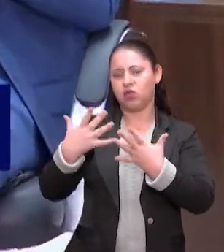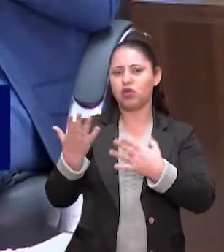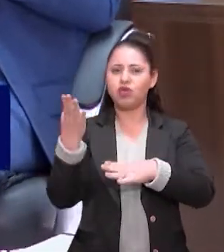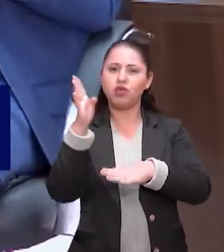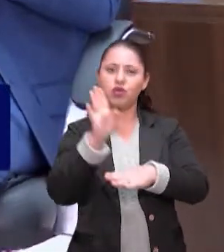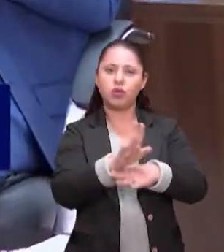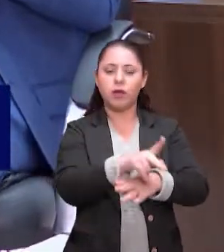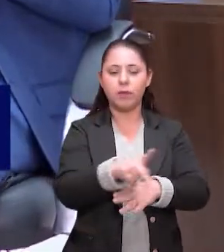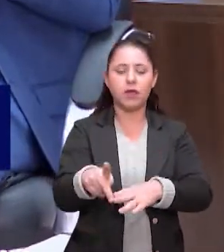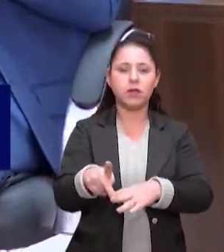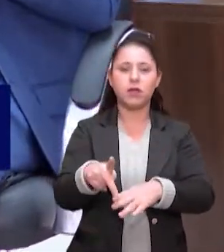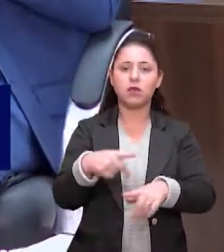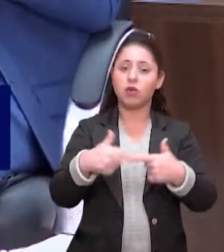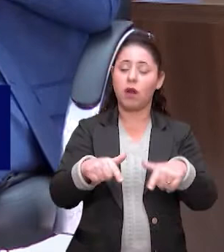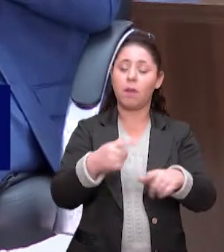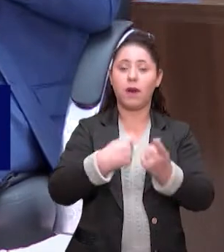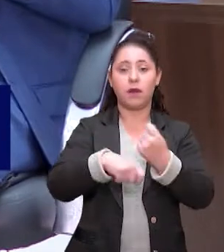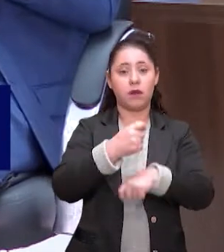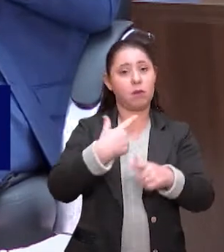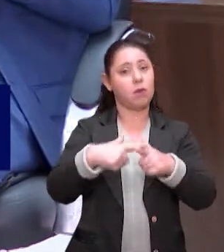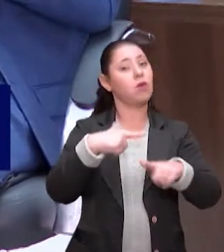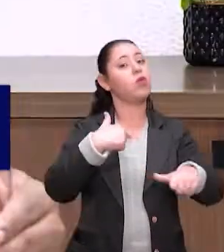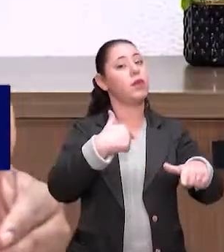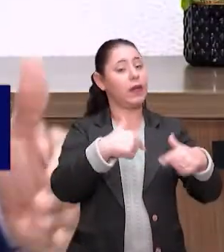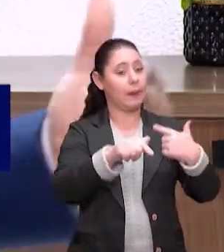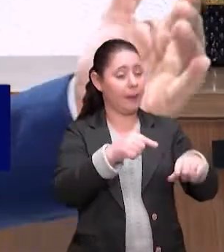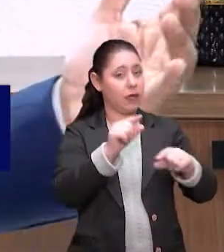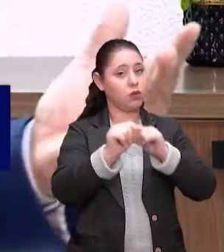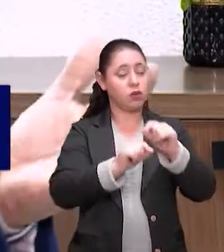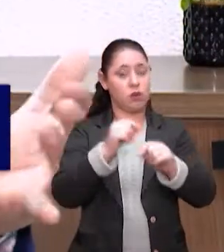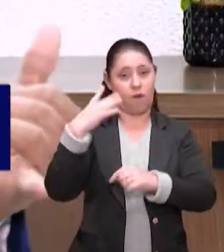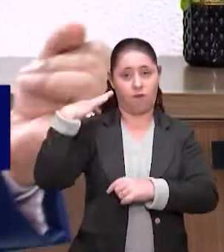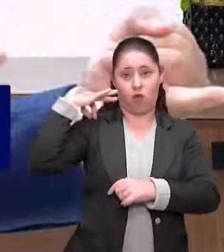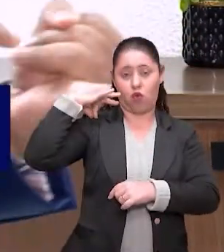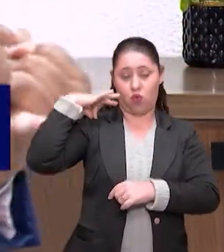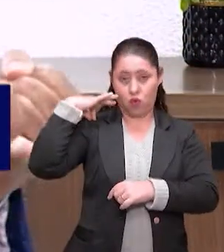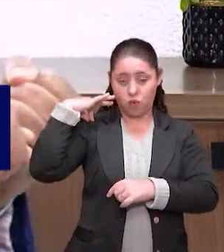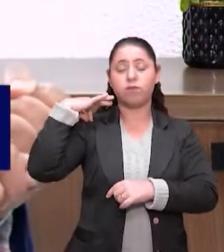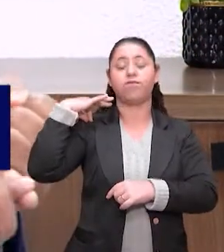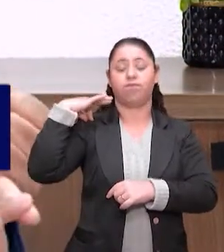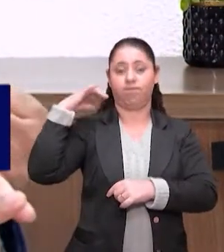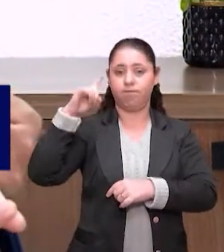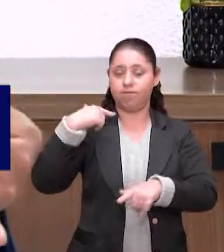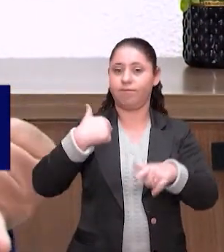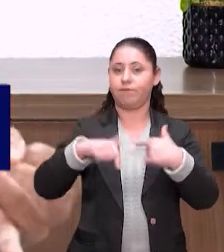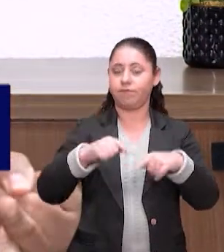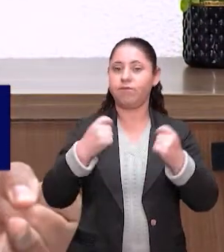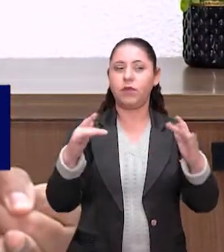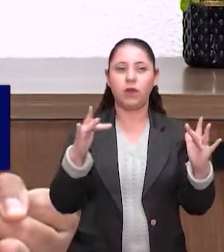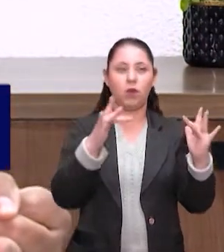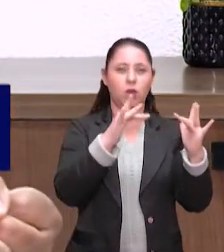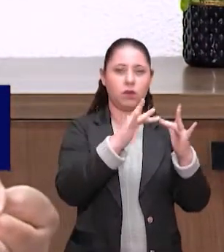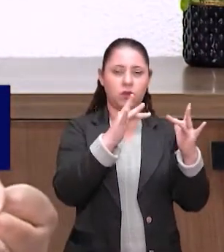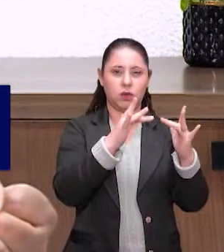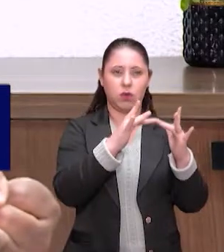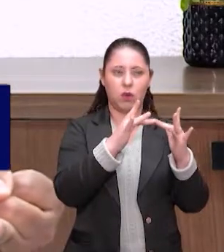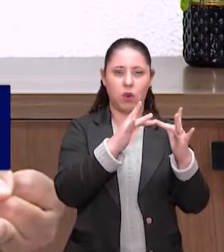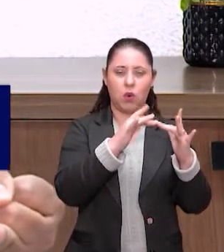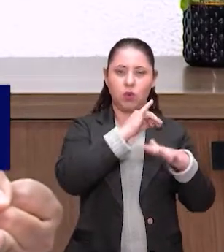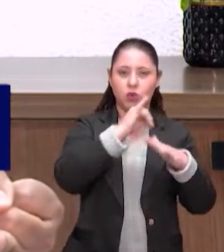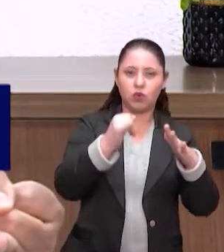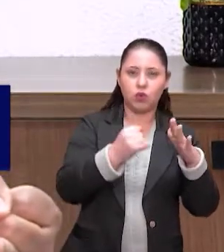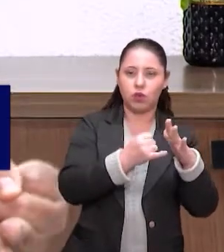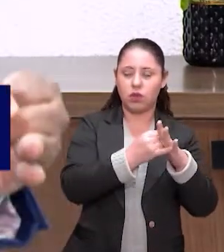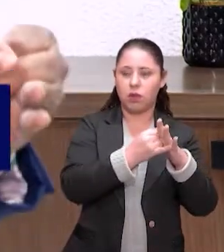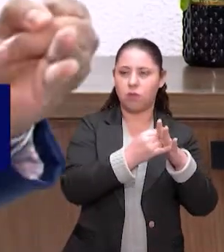ajuda no exercício da presidência? Já que se trata de um trabalho voluntário, é um trabalho que tem que combinar